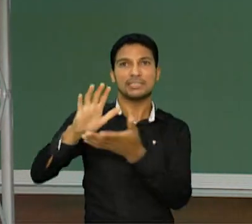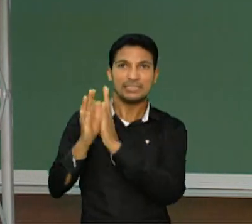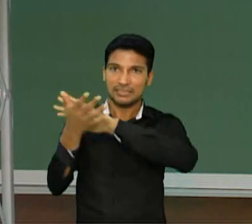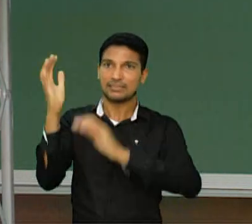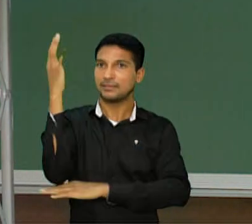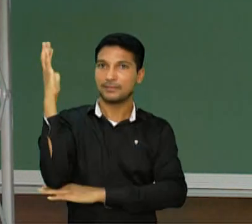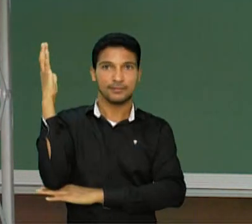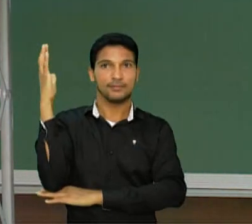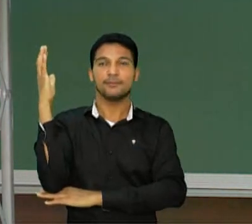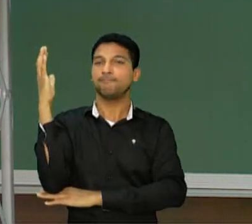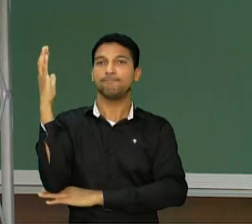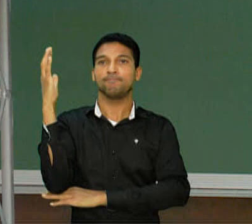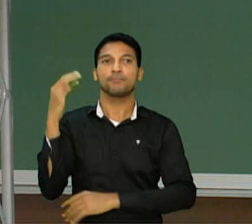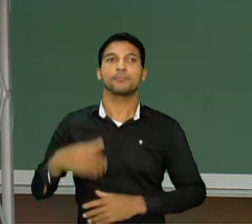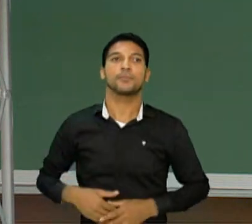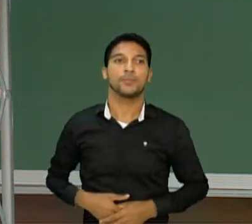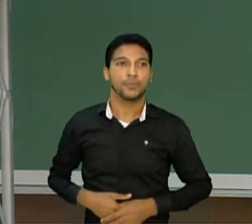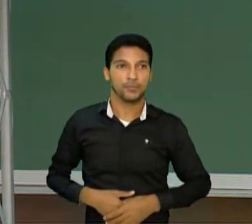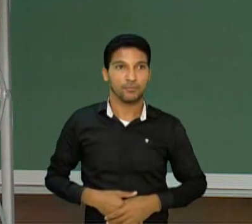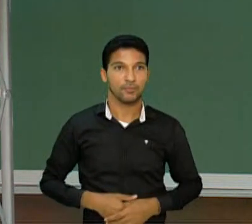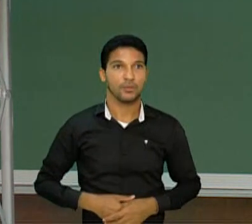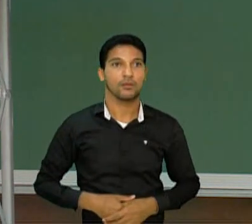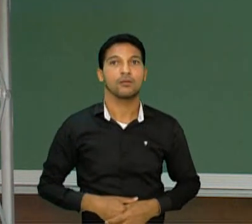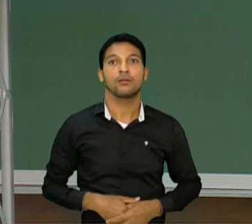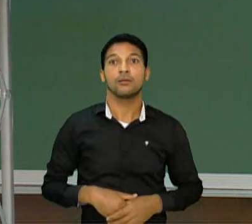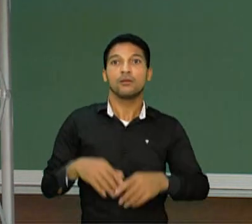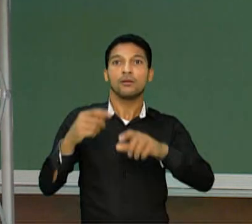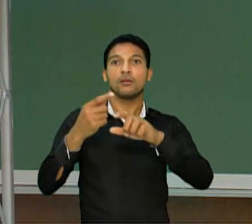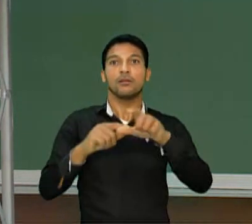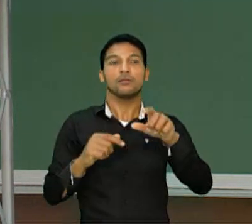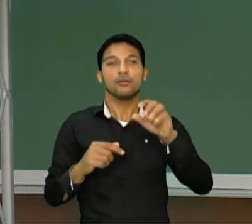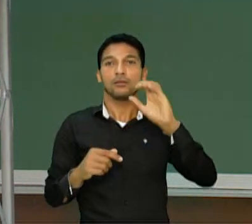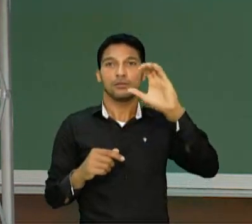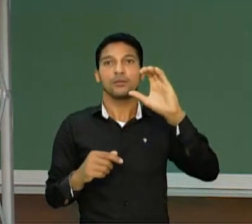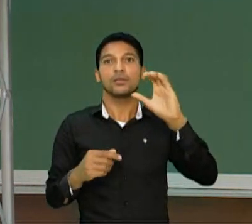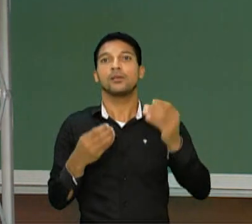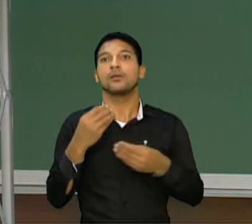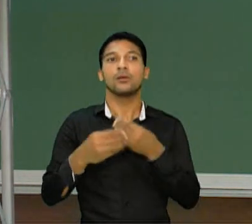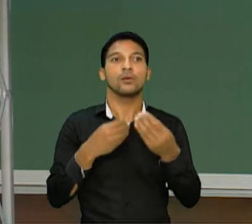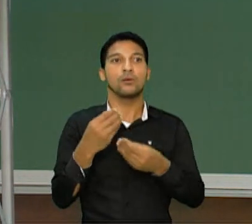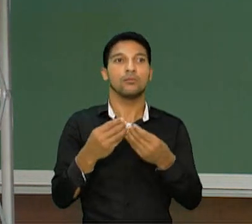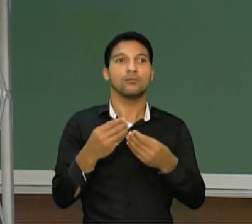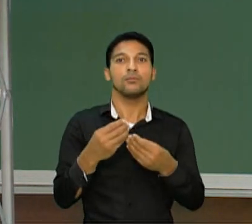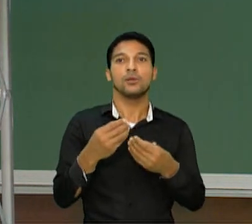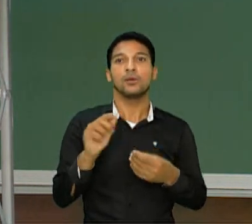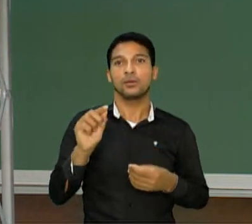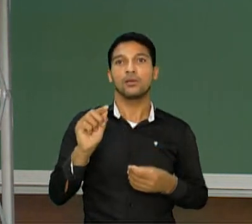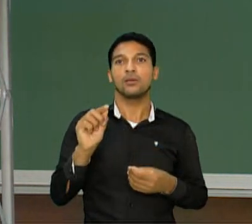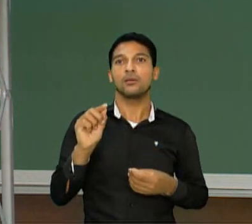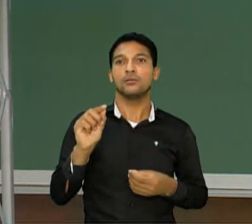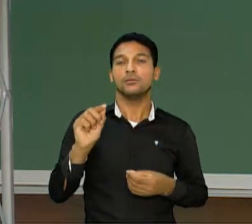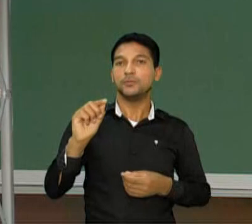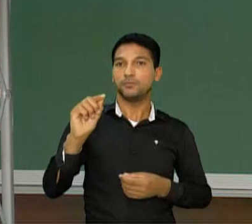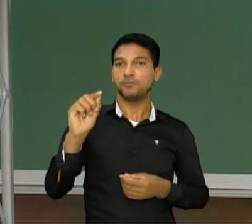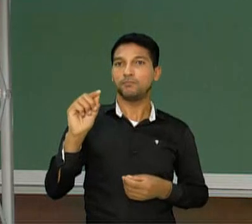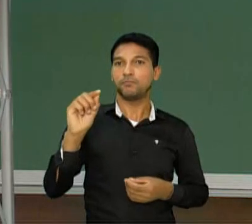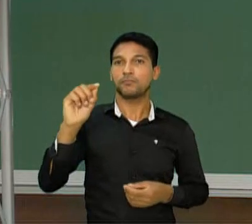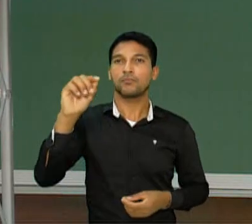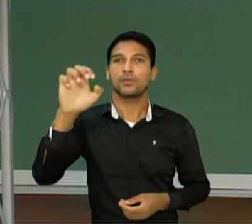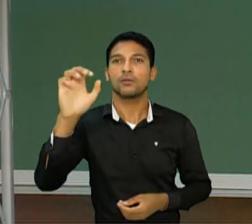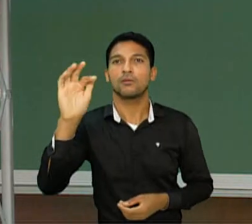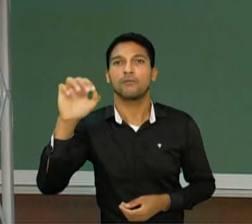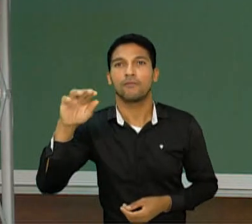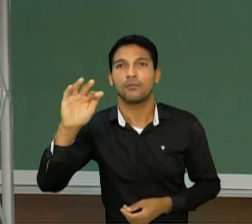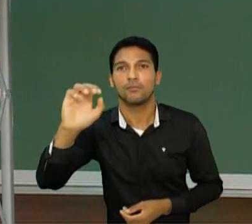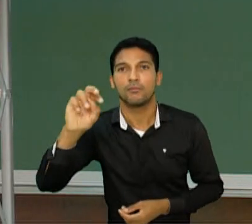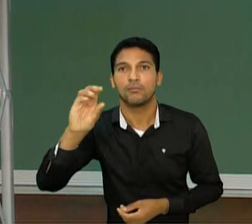C, o caráter efêmero, efêmero no sentido de rápido, das construções que um dia serão destruídas, na verdade, o que existe é o